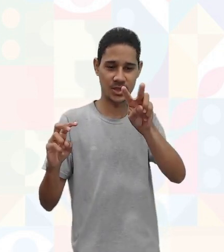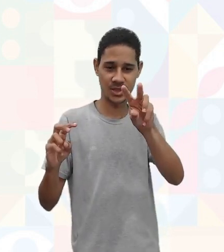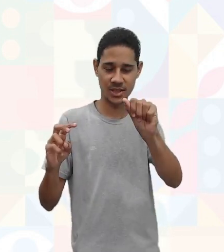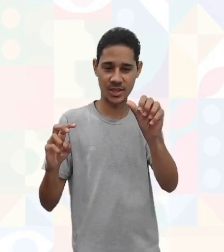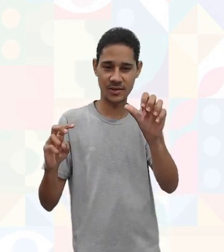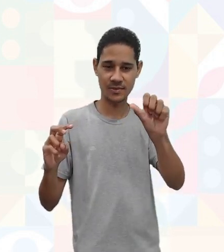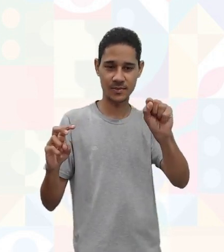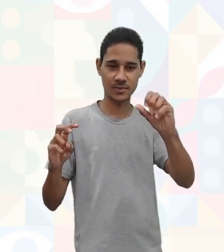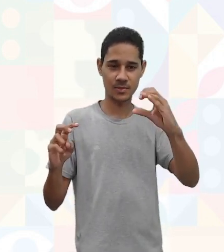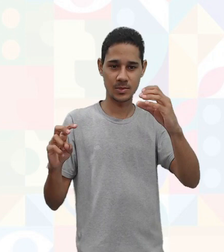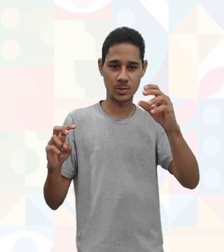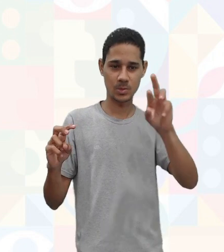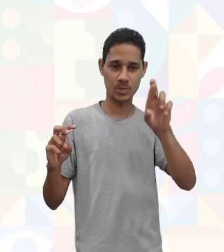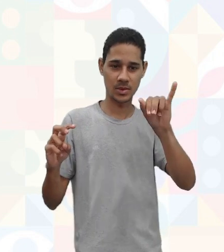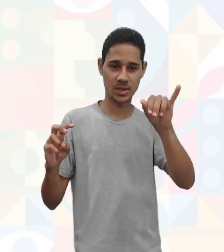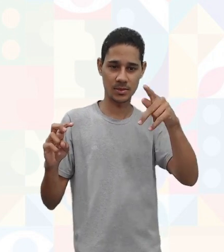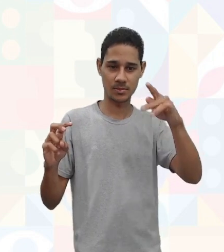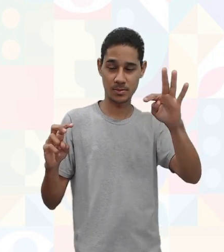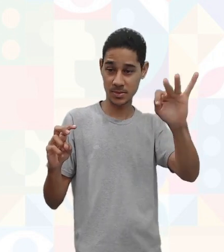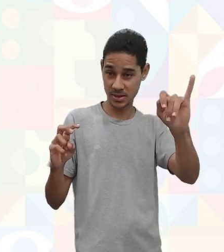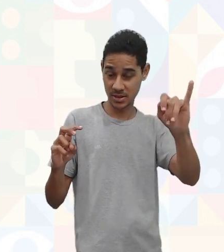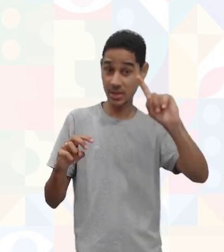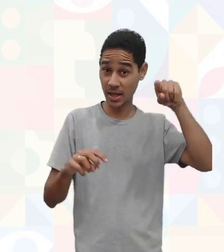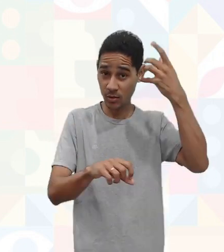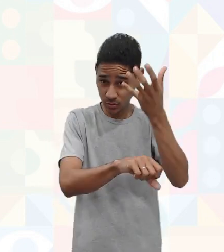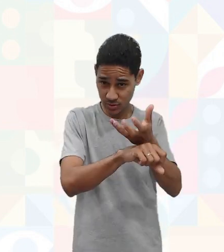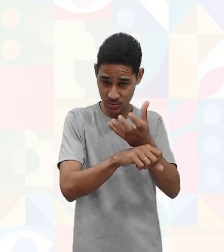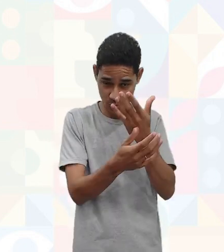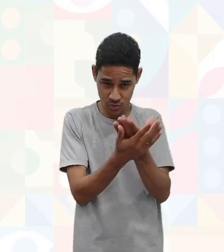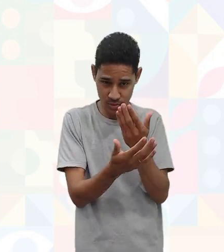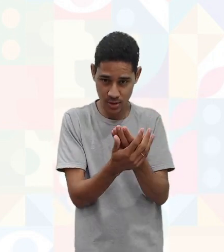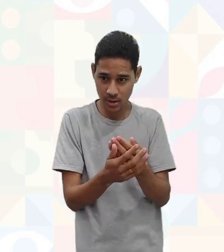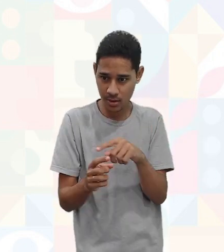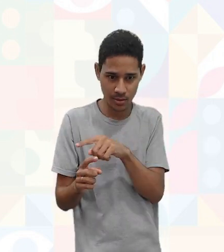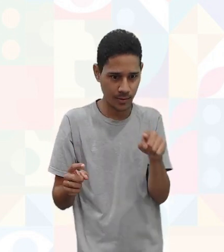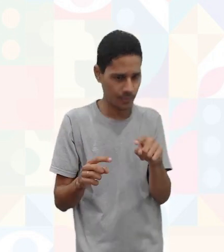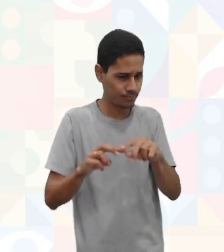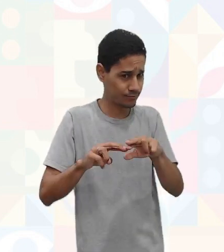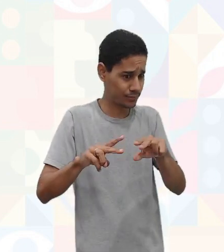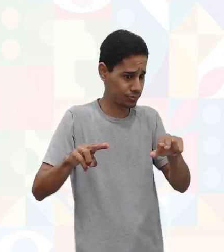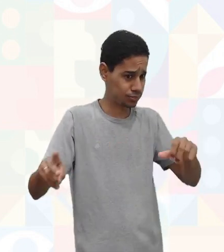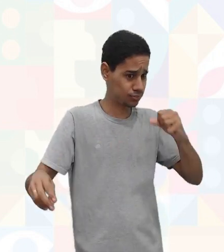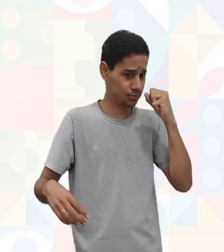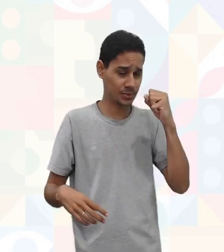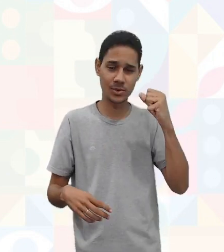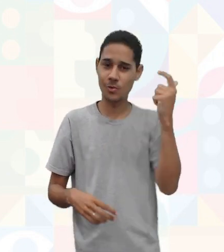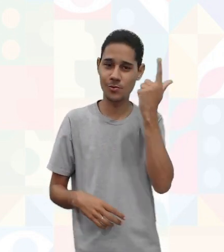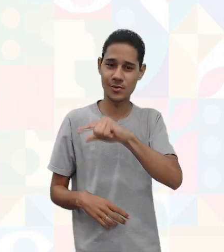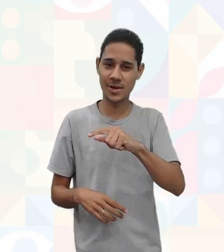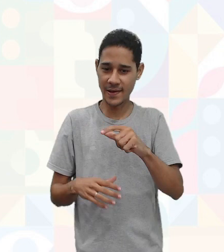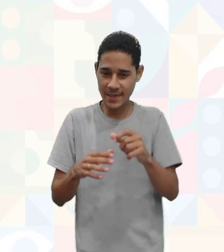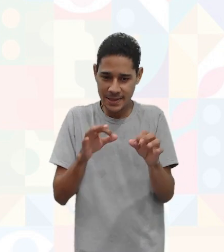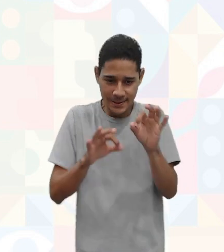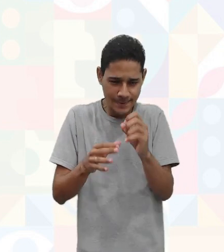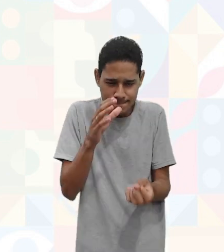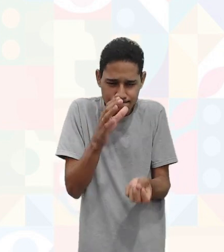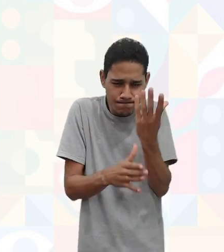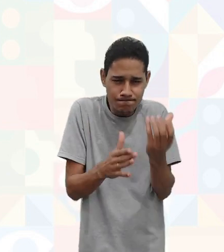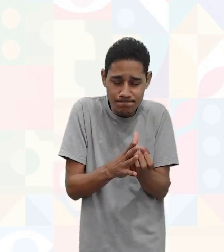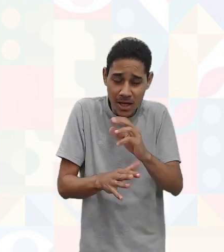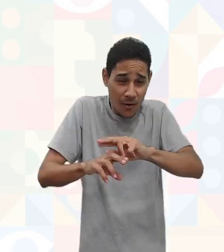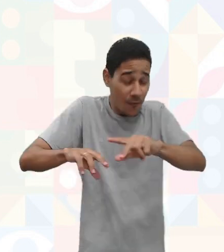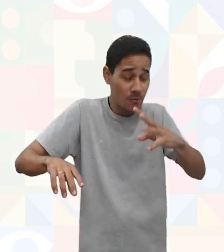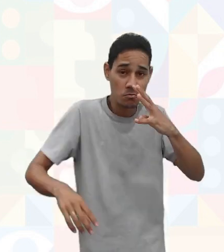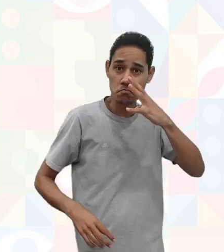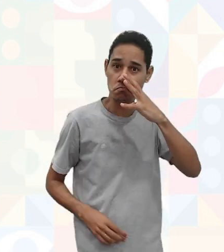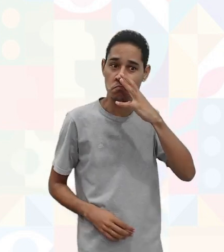vai ver na outra disciplina, a gente tem um poderio muito grande. A gente vai conseguir desenvolver coisas